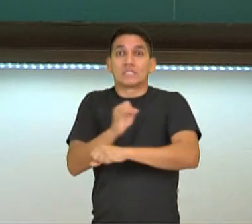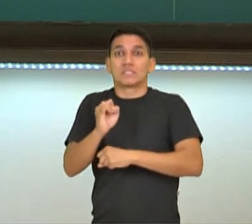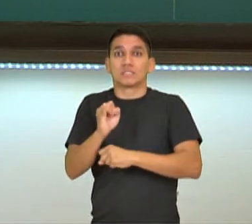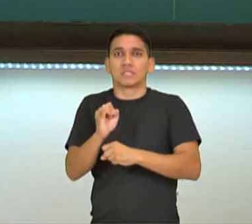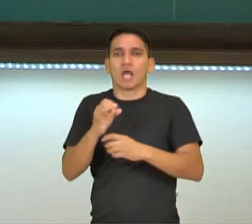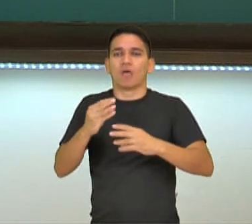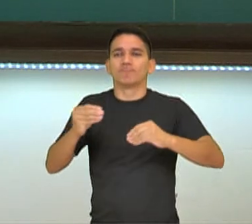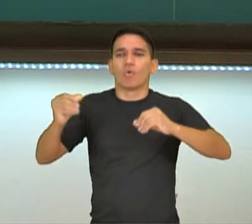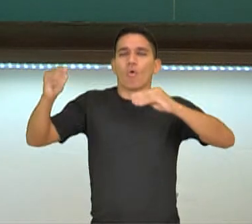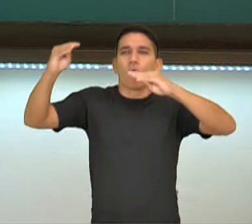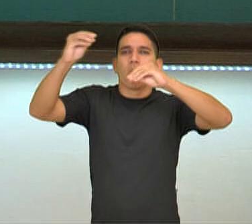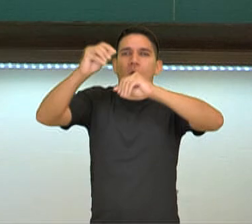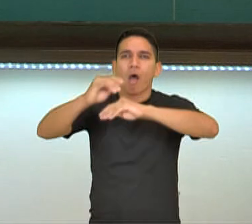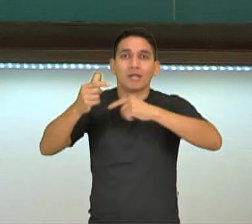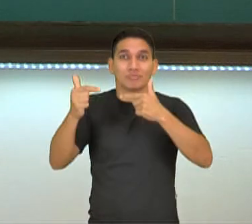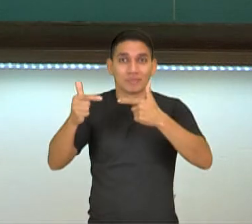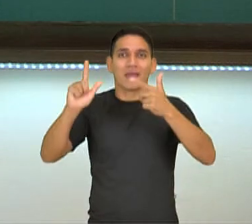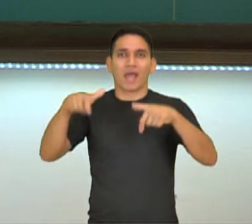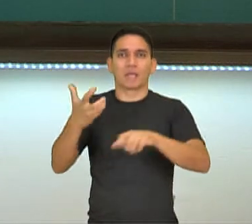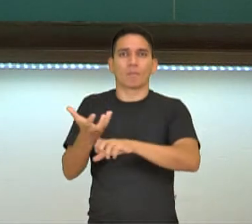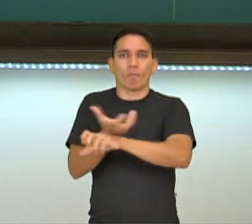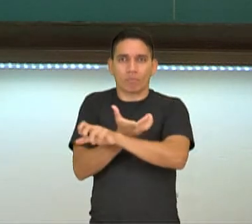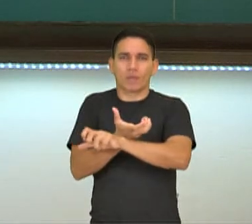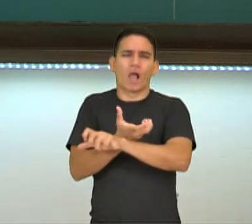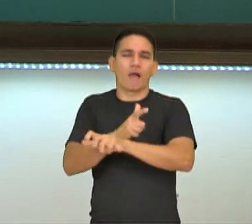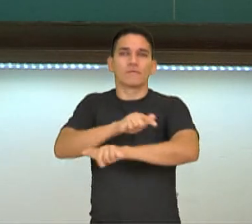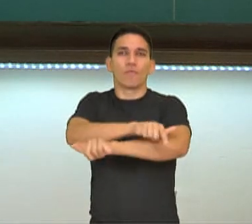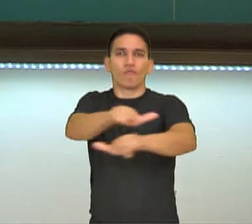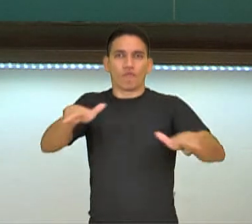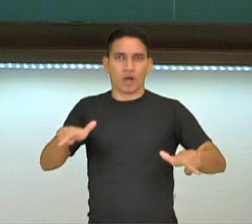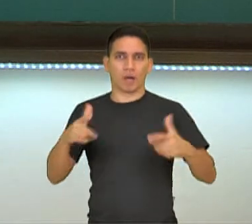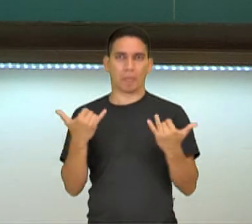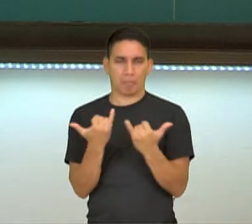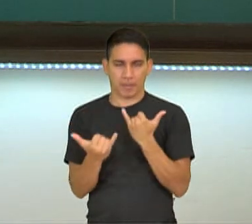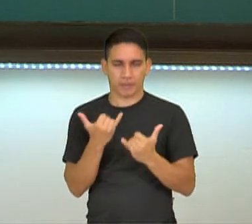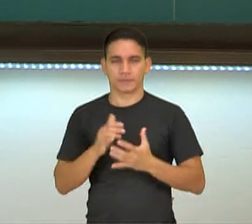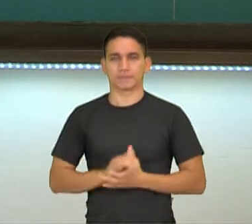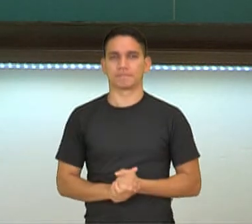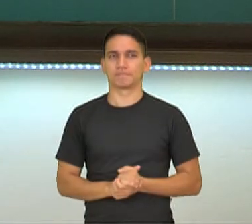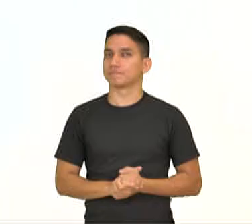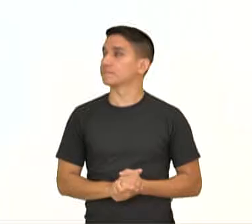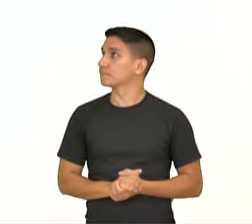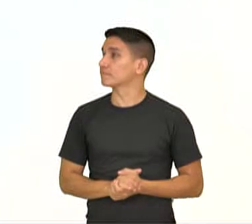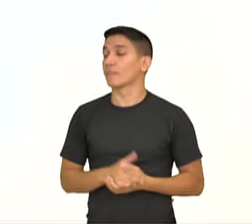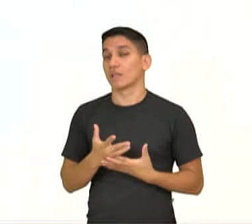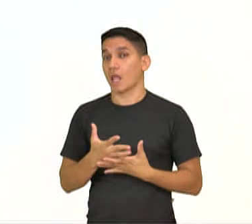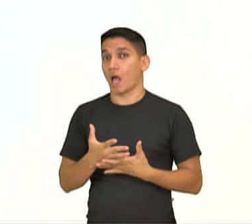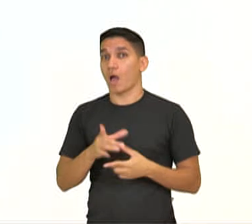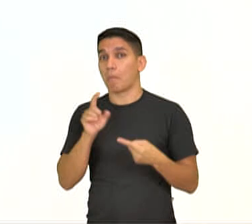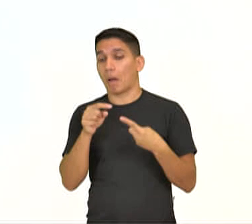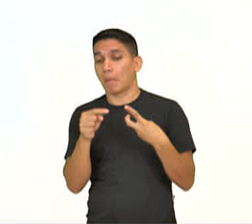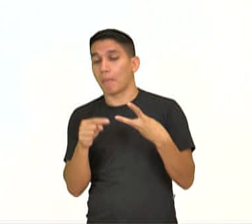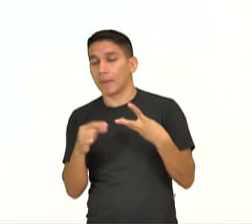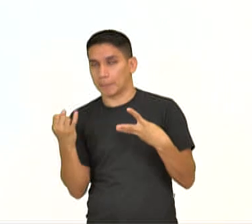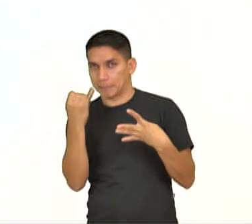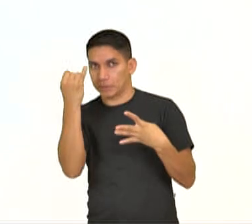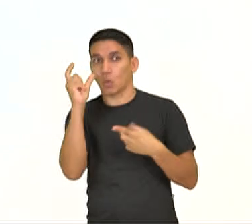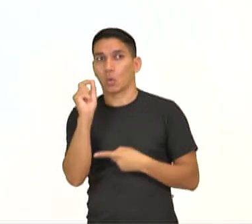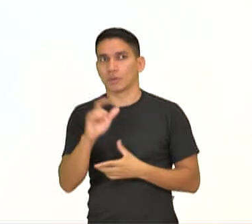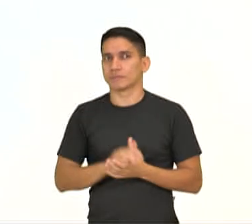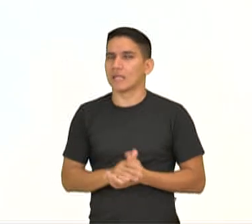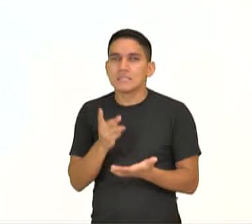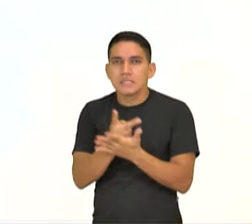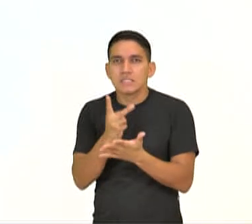é o mesmo valor do vácuo, muito próximo, tá bom? Bom, observações importantes. Sempre as